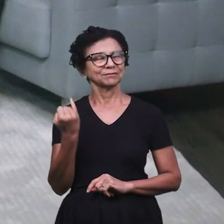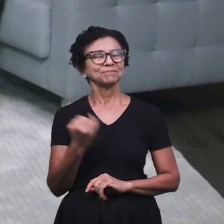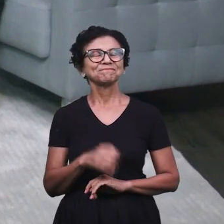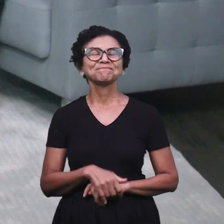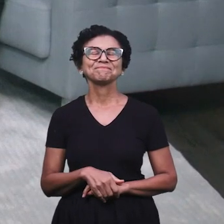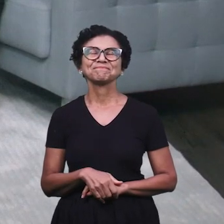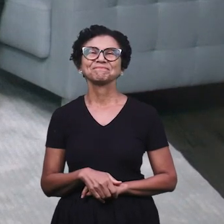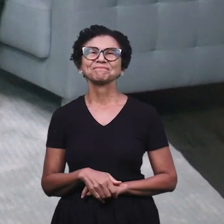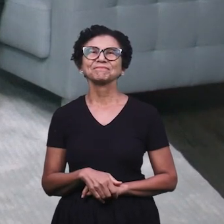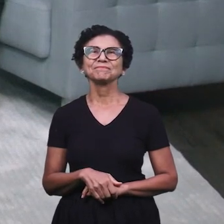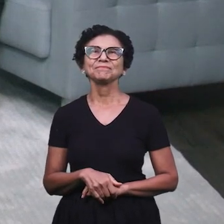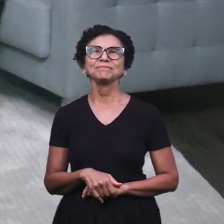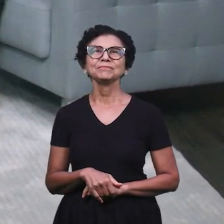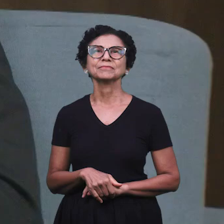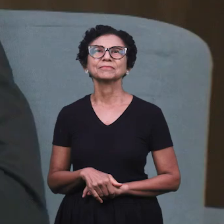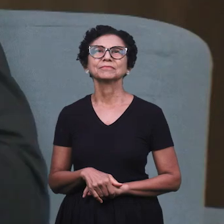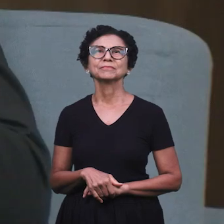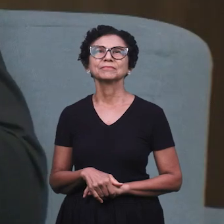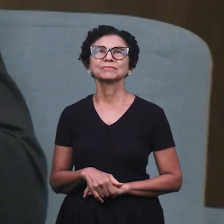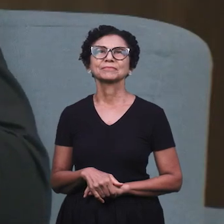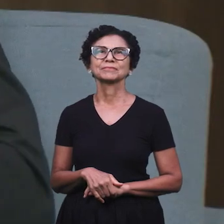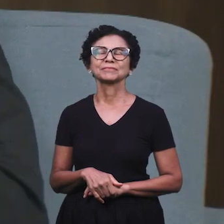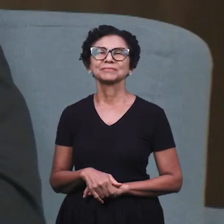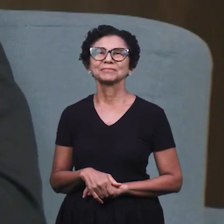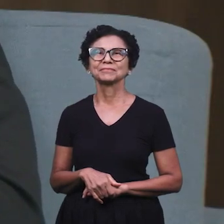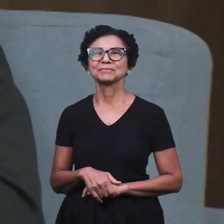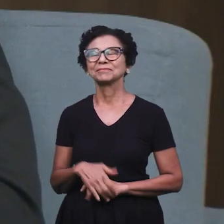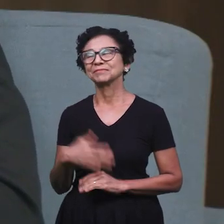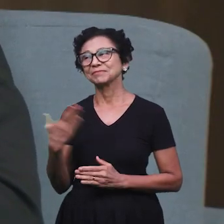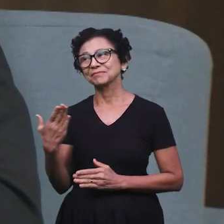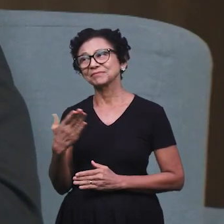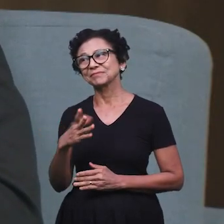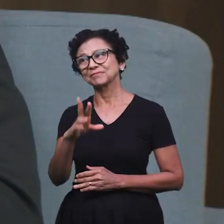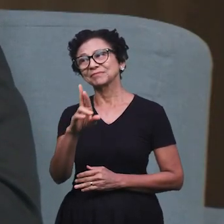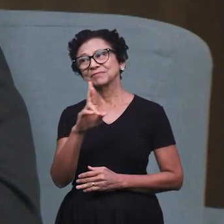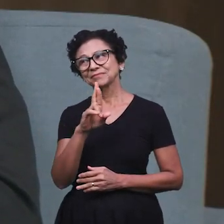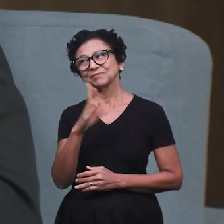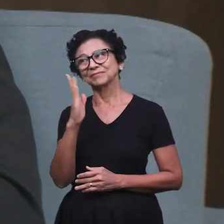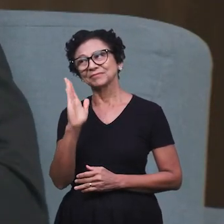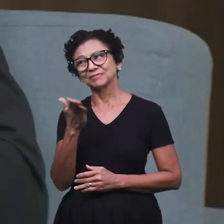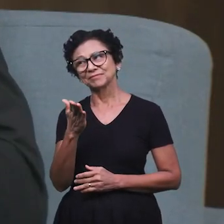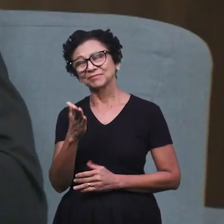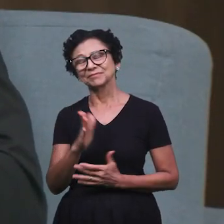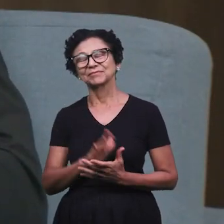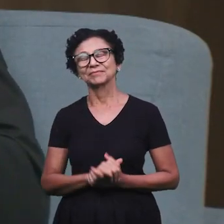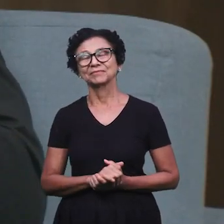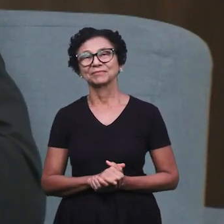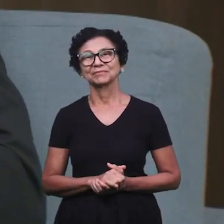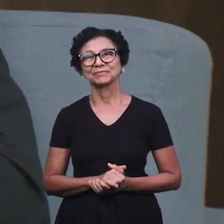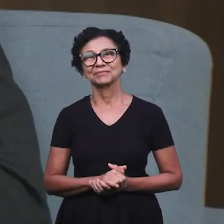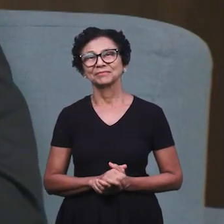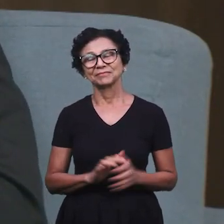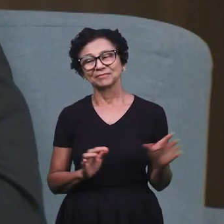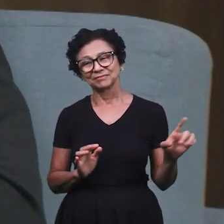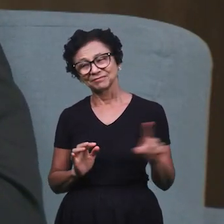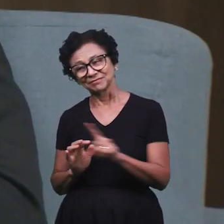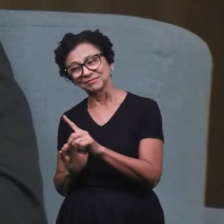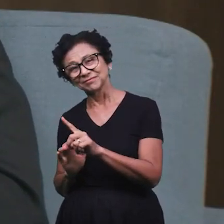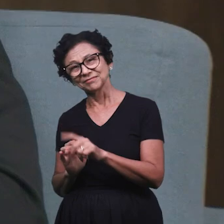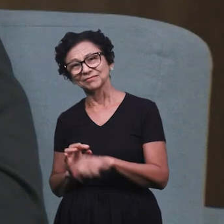né? Emanuele, está respondida a sua pergunta. Se aproxime do